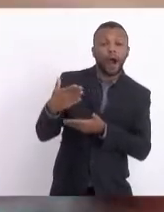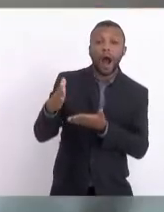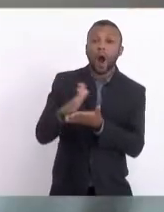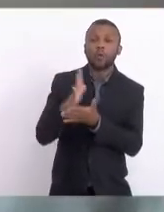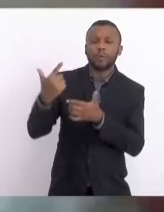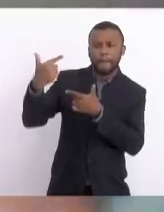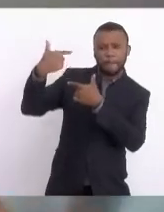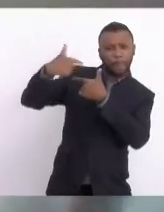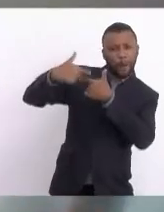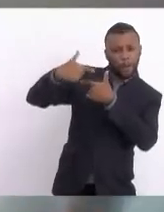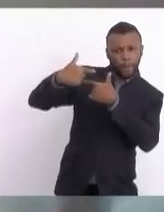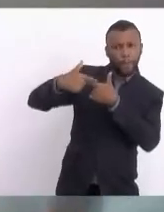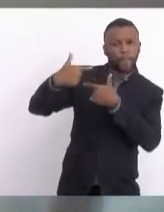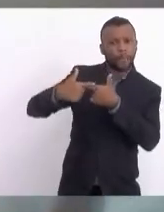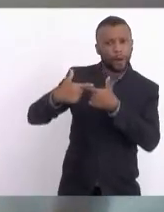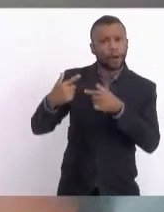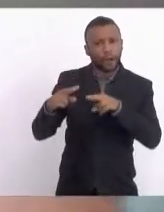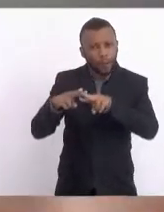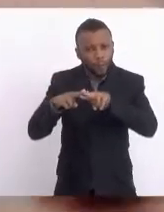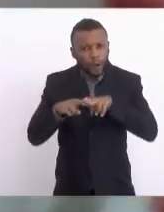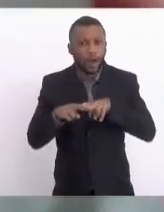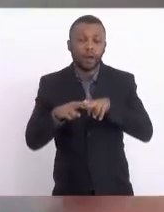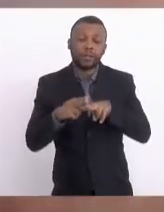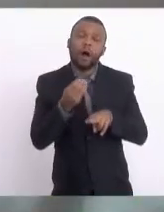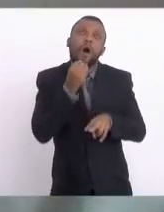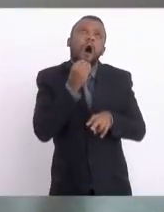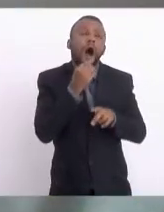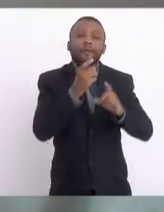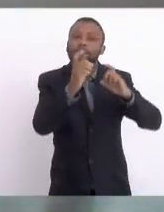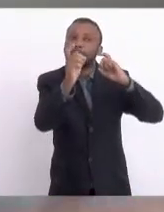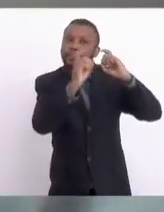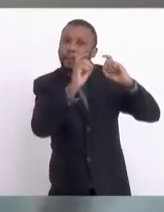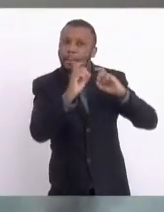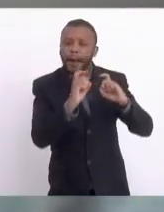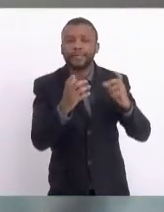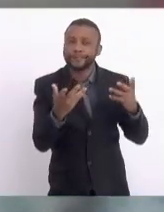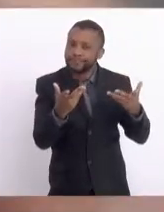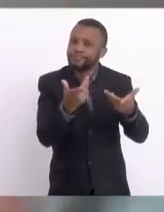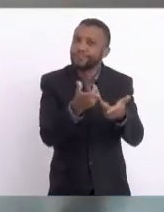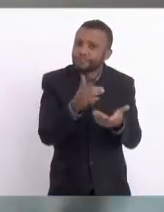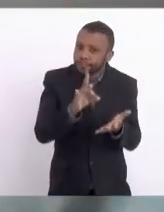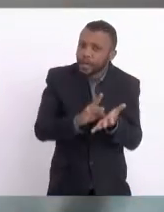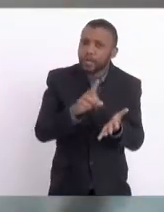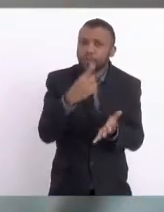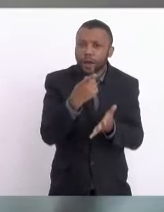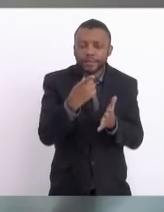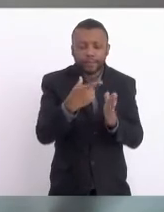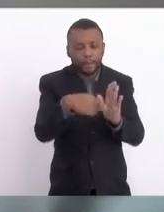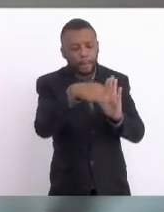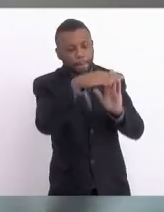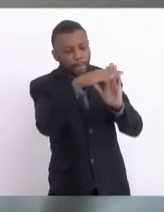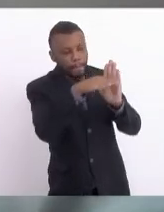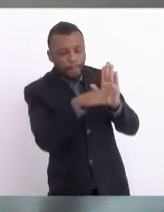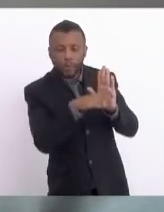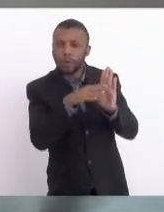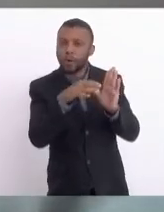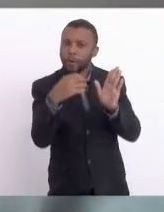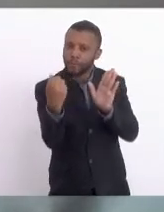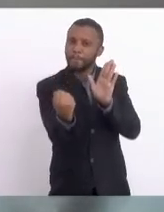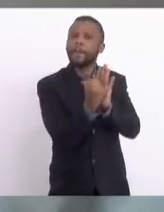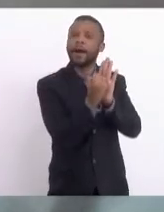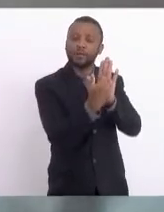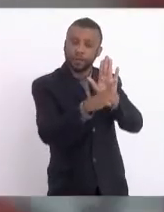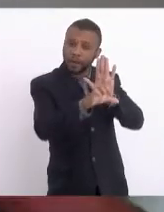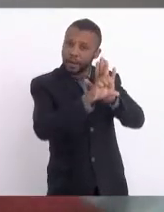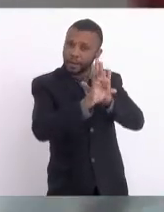orelha por conta disso. Obviamente, o debate é legítimo, a gente faz leis, a gente então define marcos legais, inclusive, para algumas dessas definições, mas